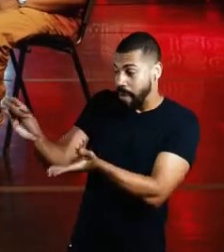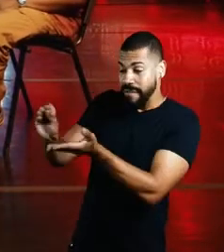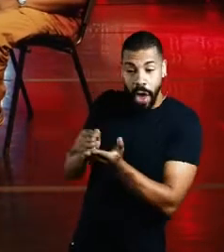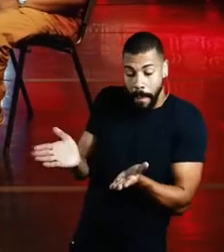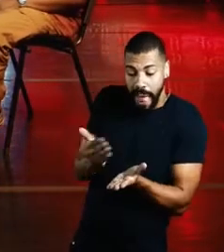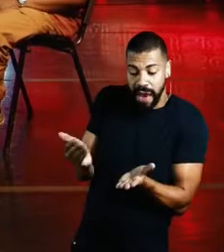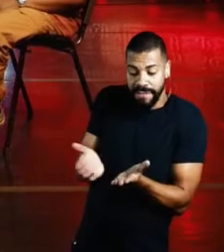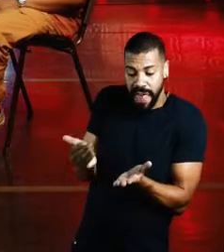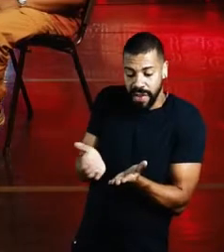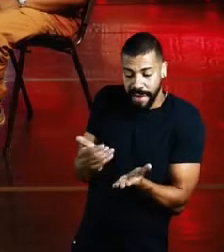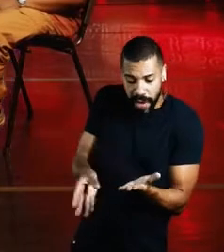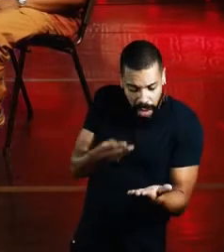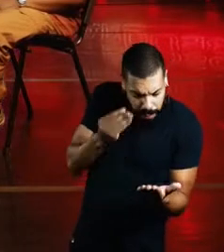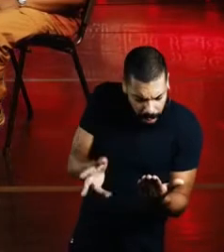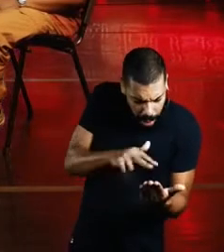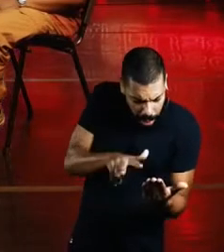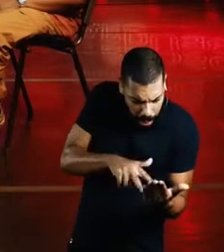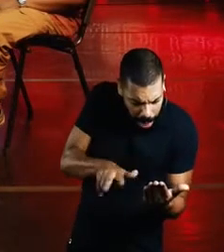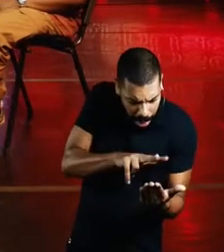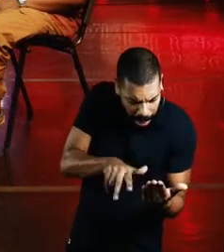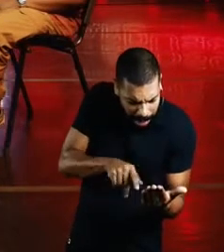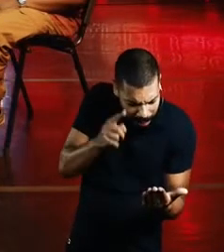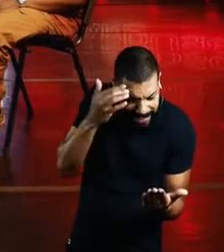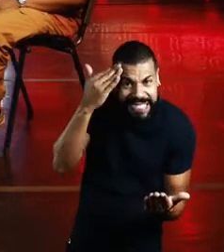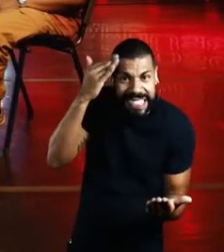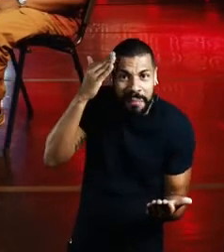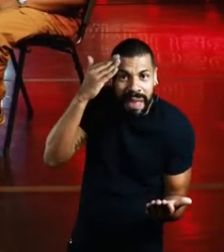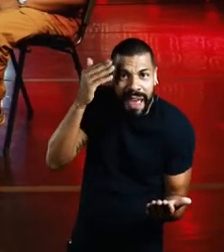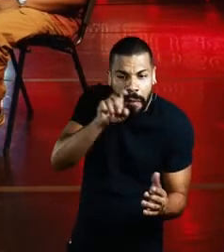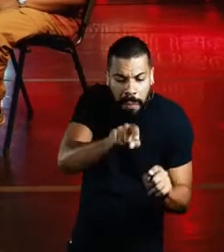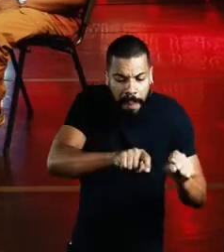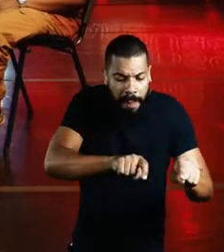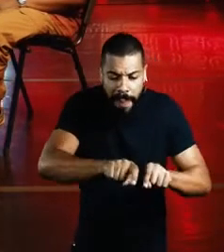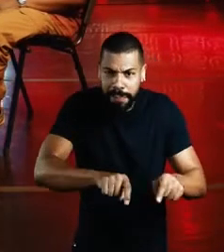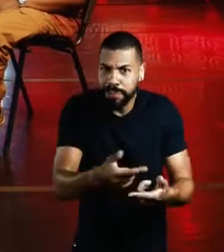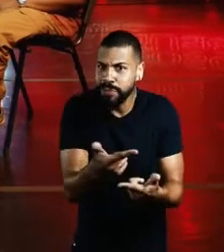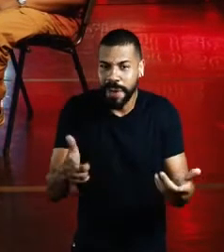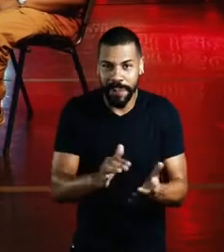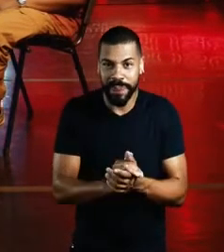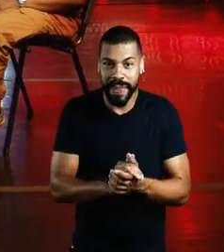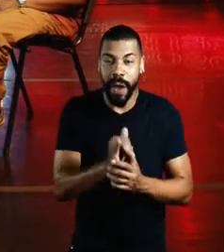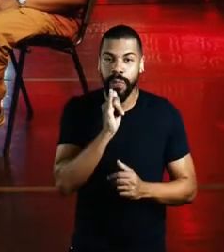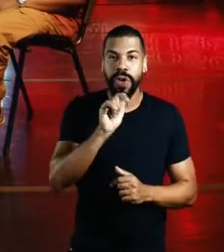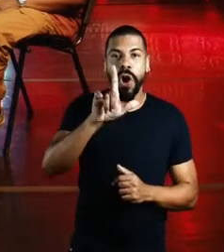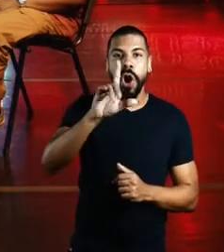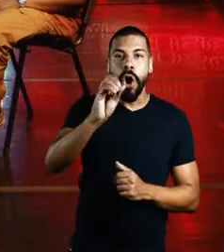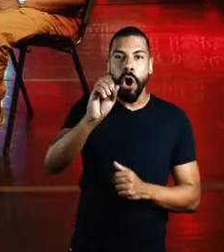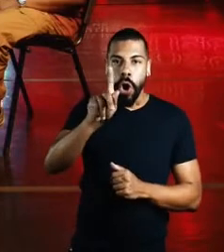você consumia aquilo, mas você não sabia mexer. Que nem o loop que o Duda falou que ele viu em casa. O loop